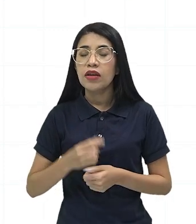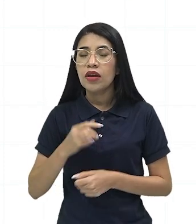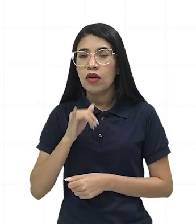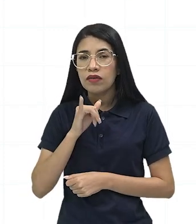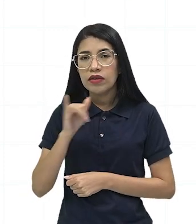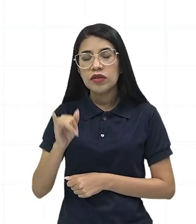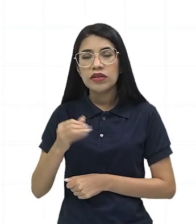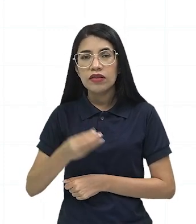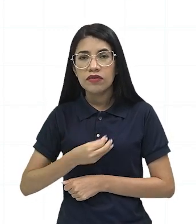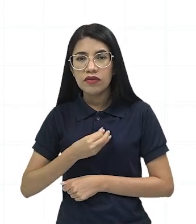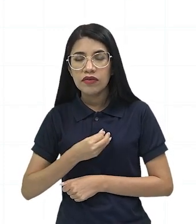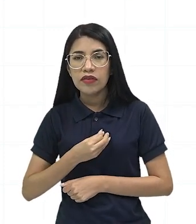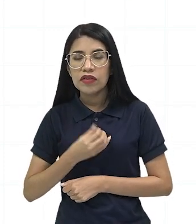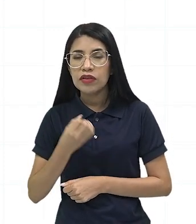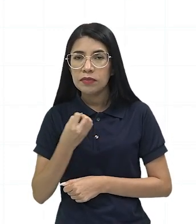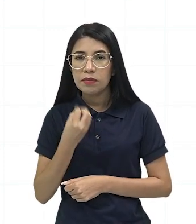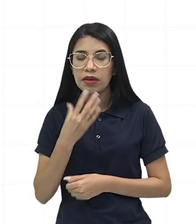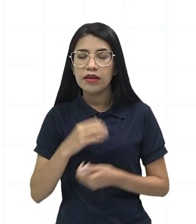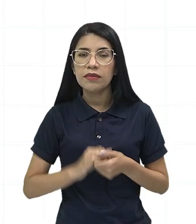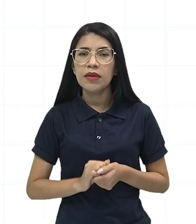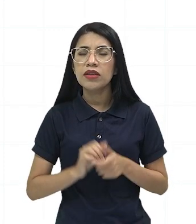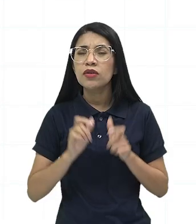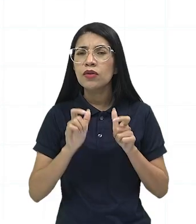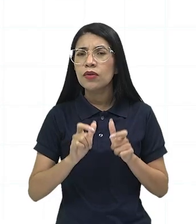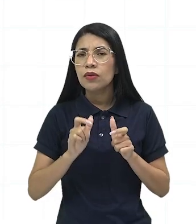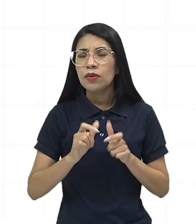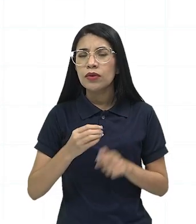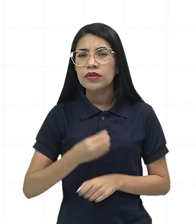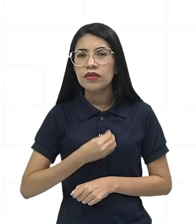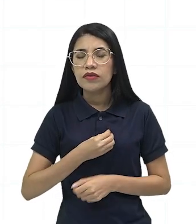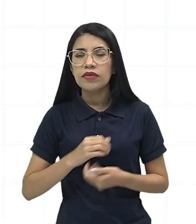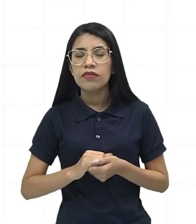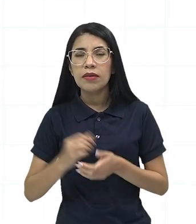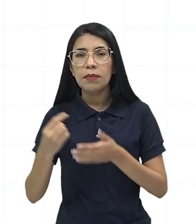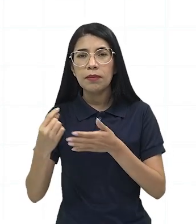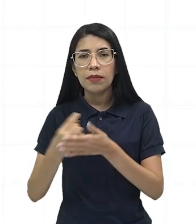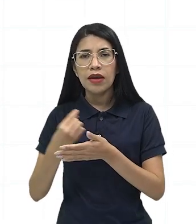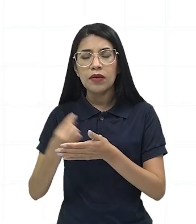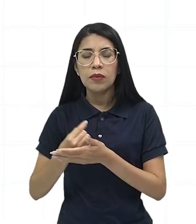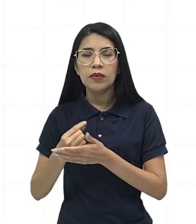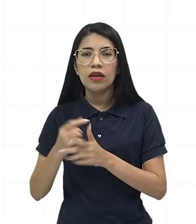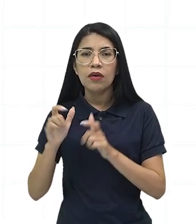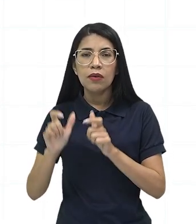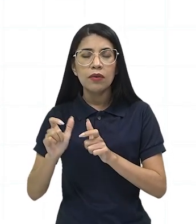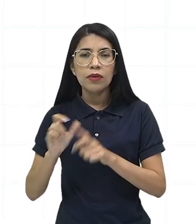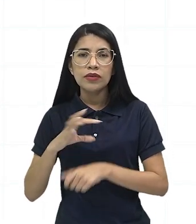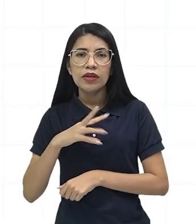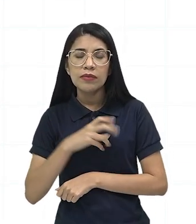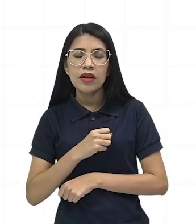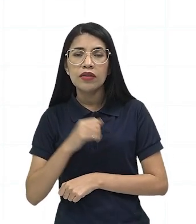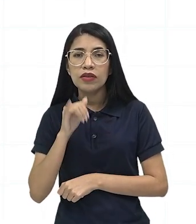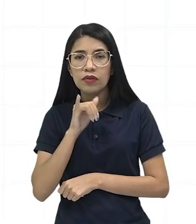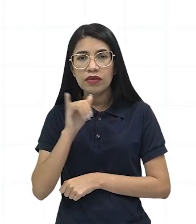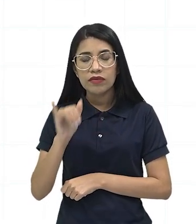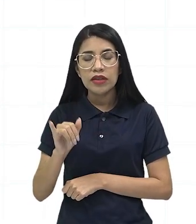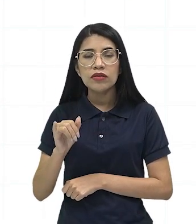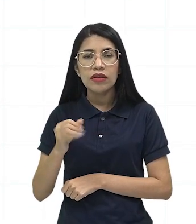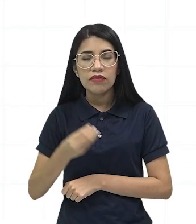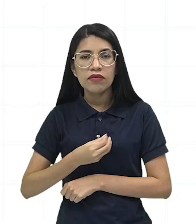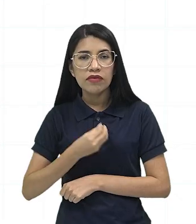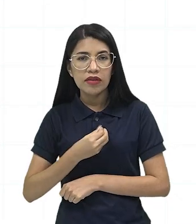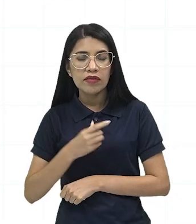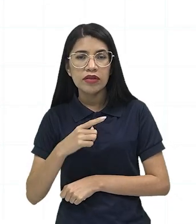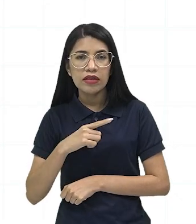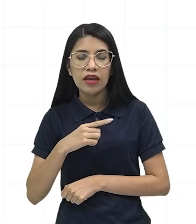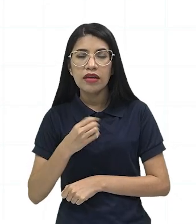e são. Ai Deus, onde está ele? Vós me perguntais pelo vosso amado, E eu bem vos digo que está vivo